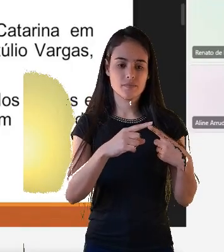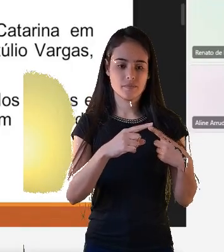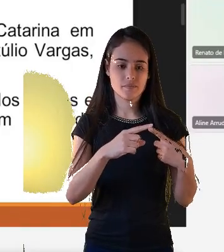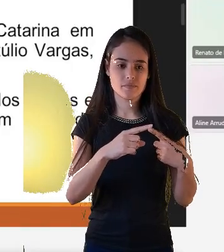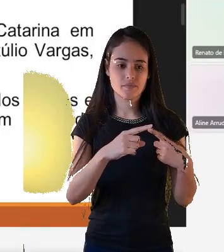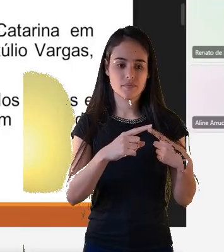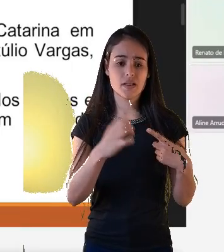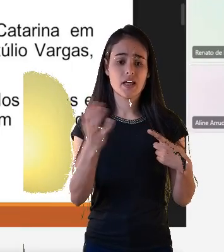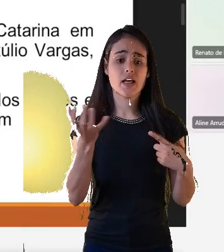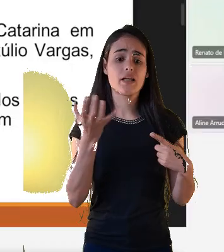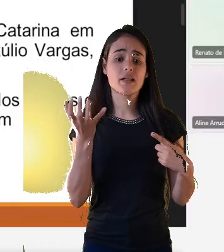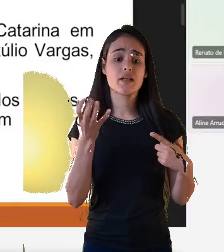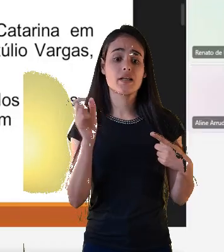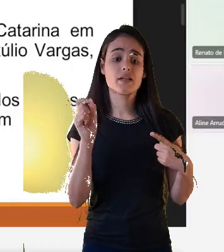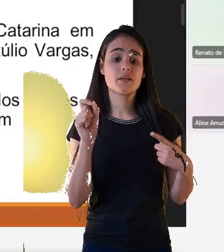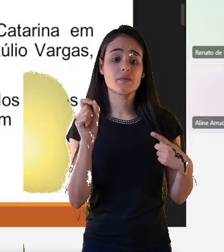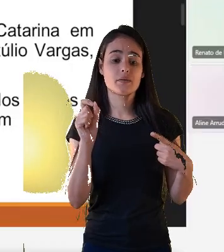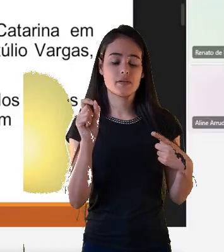tinha